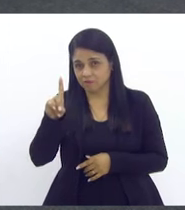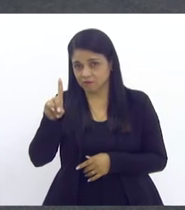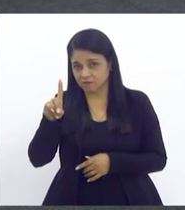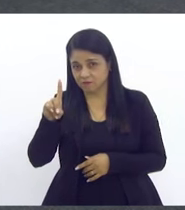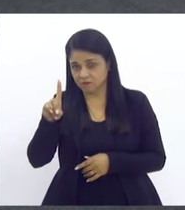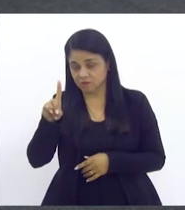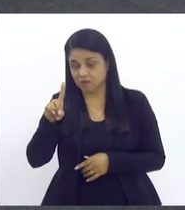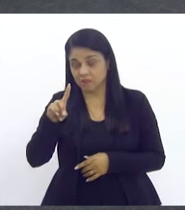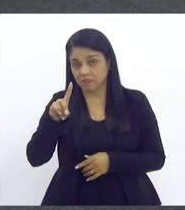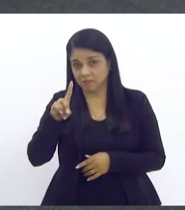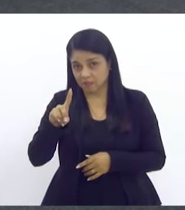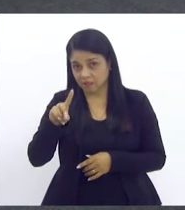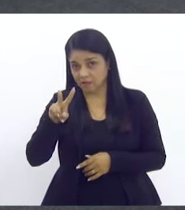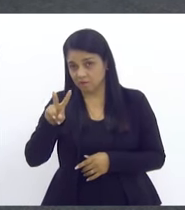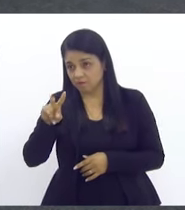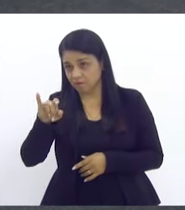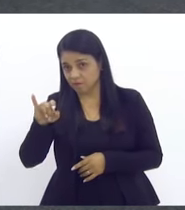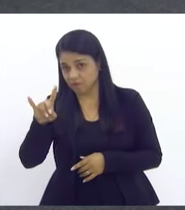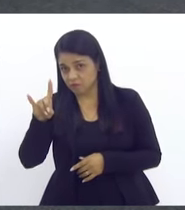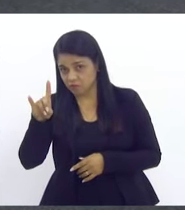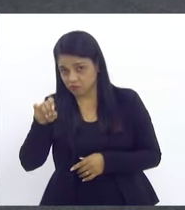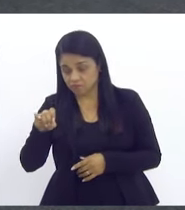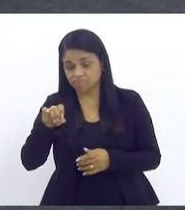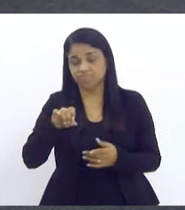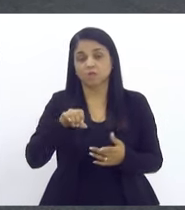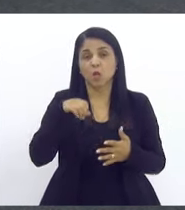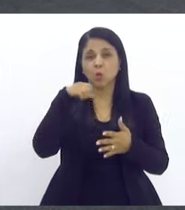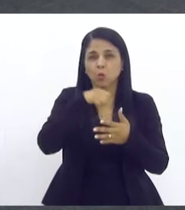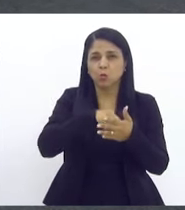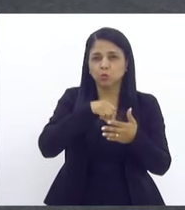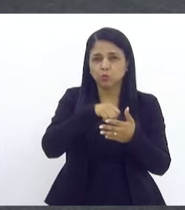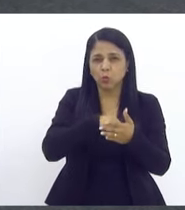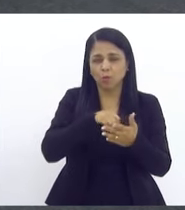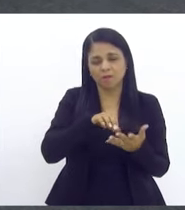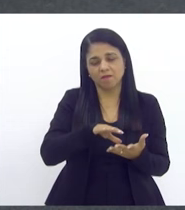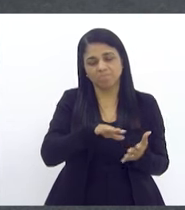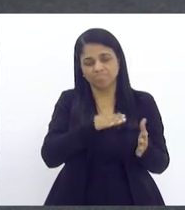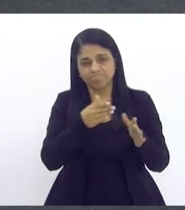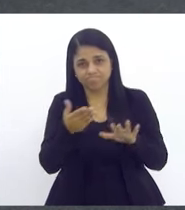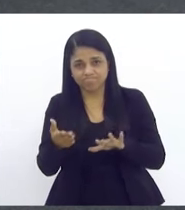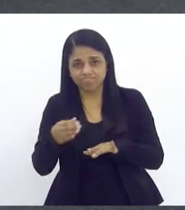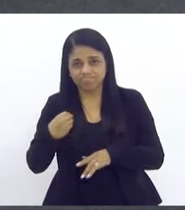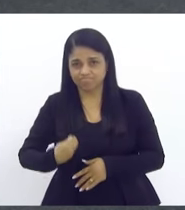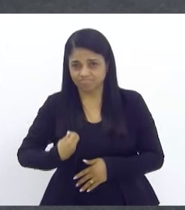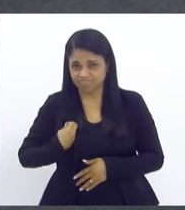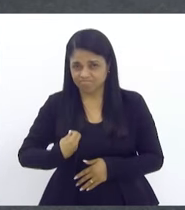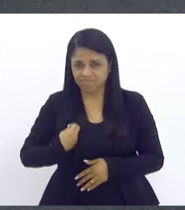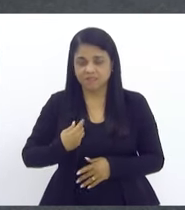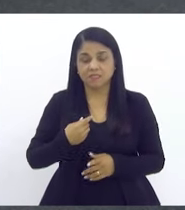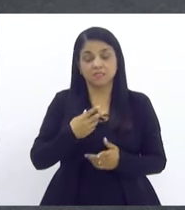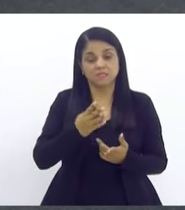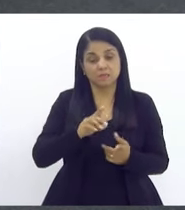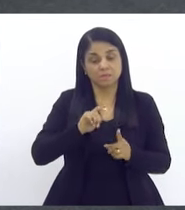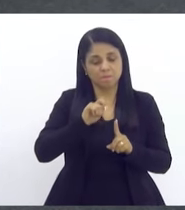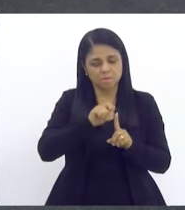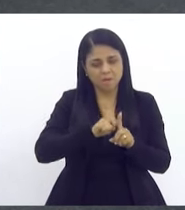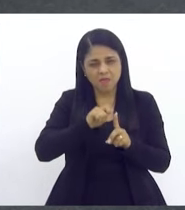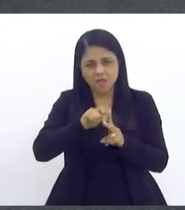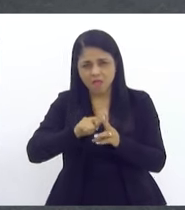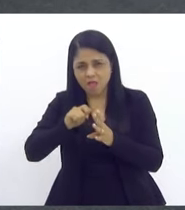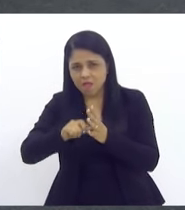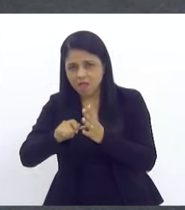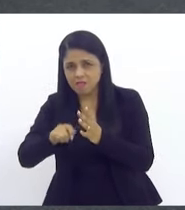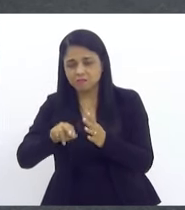vida, lutou pelo direito à própria vida. Ficou meses internado, meses no CTI,